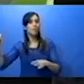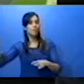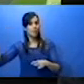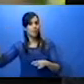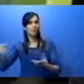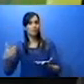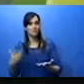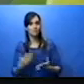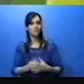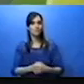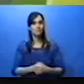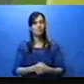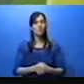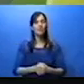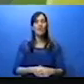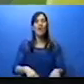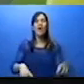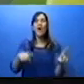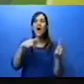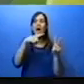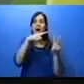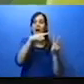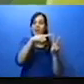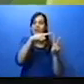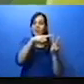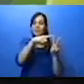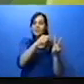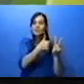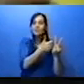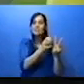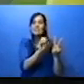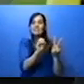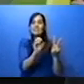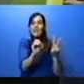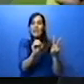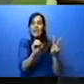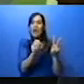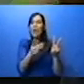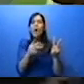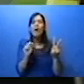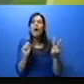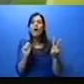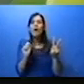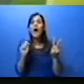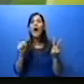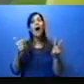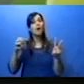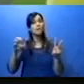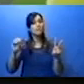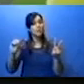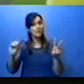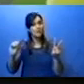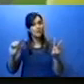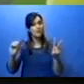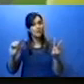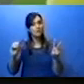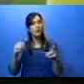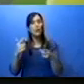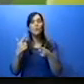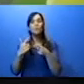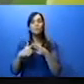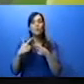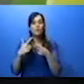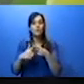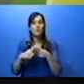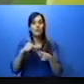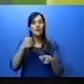Raiz de 100 é 10. Por quê? Raiz quadrada, tá? Por quê?